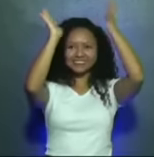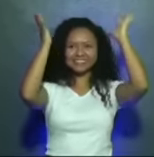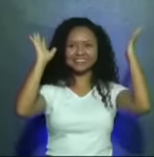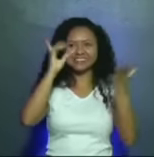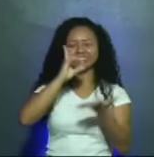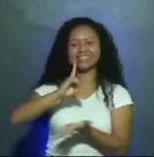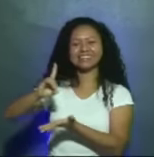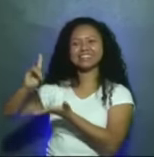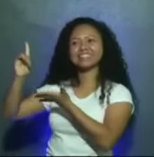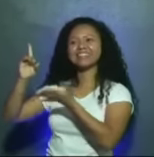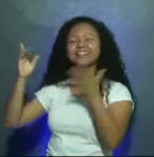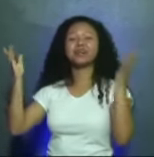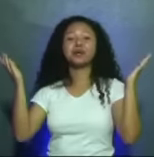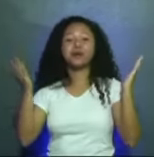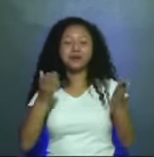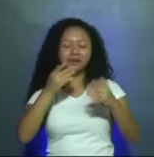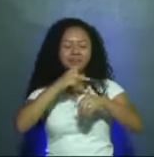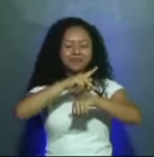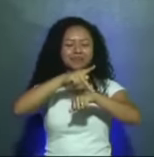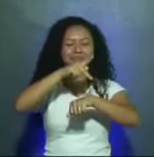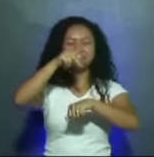Hoje é a Páscoa.